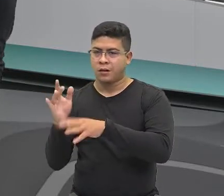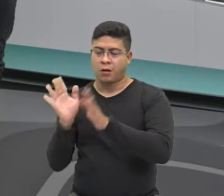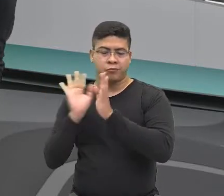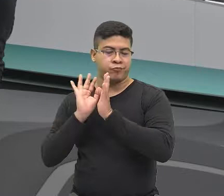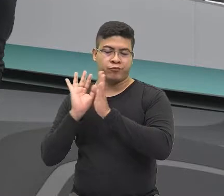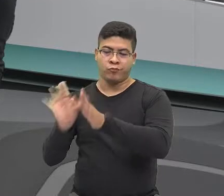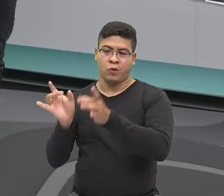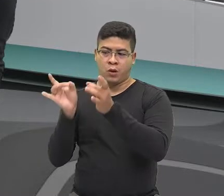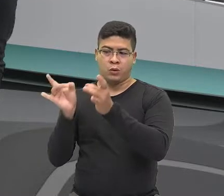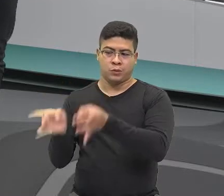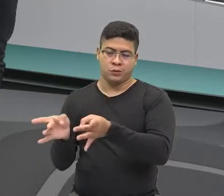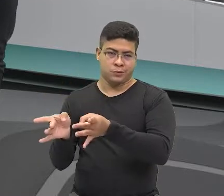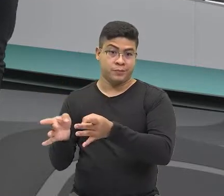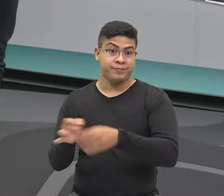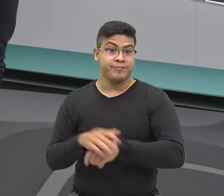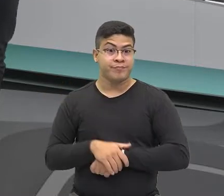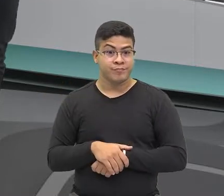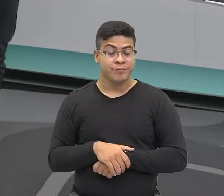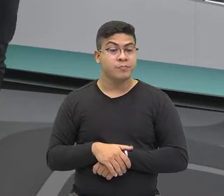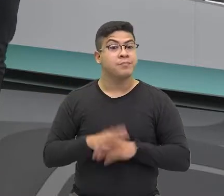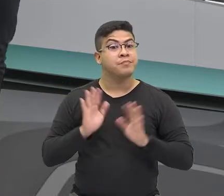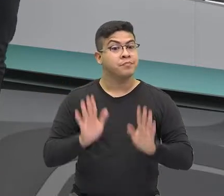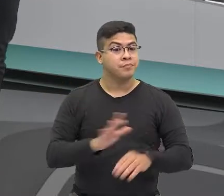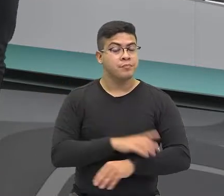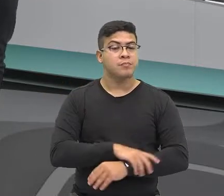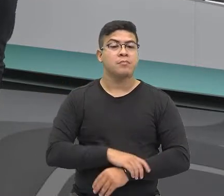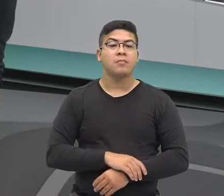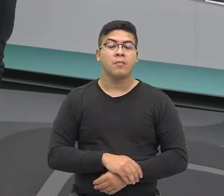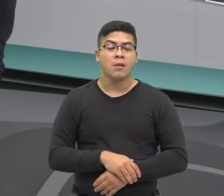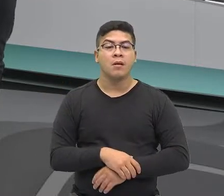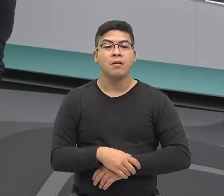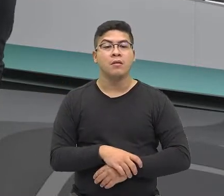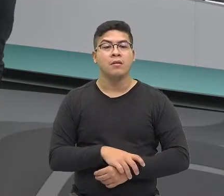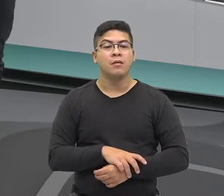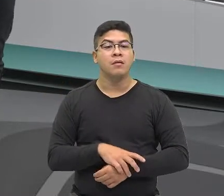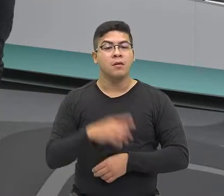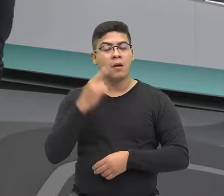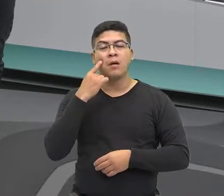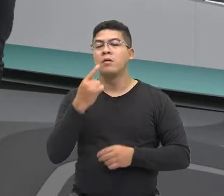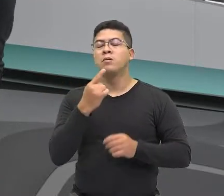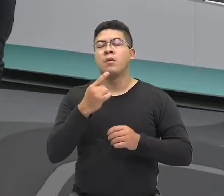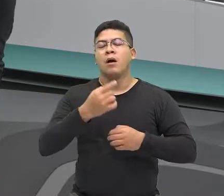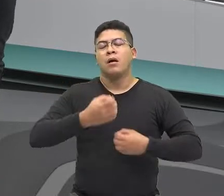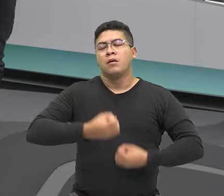inspiração naturalista. O que vem ser uma inspiração naturalista? Eles vão utilizar ali